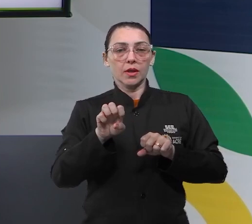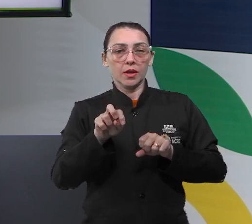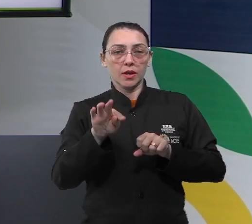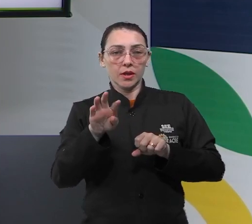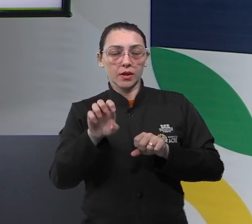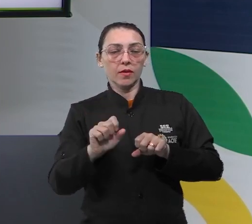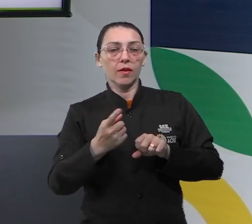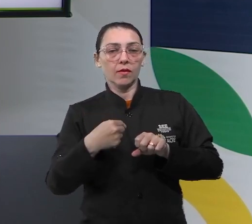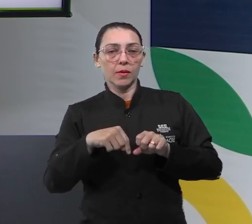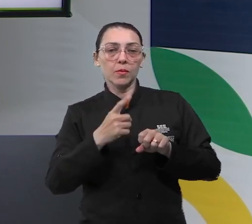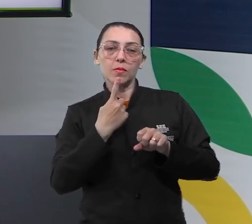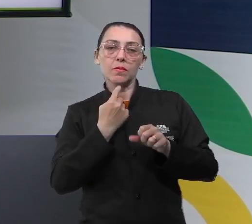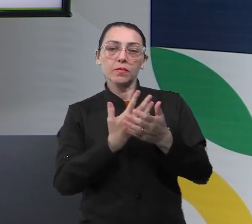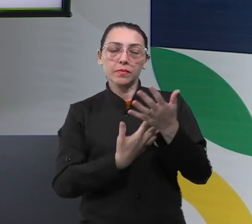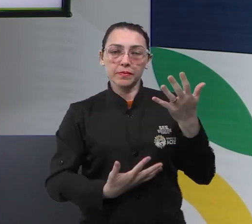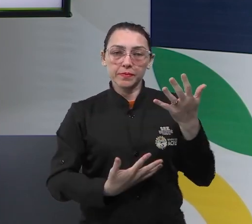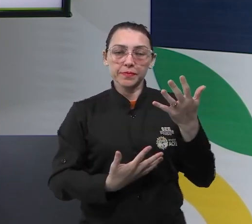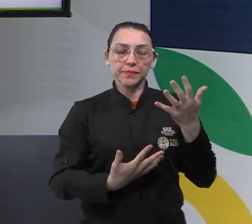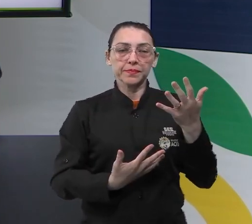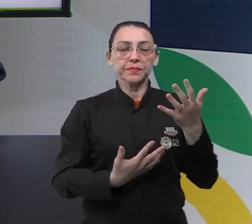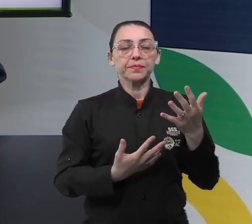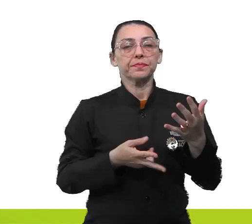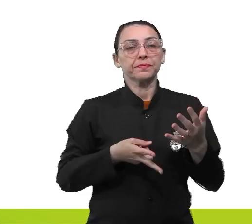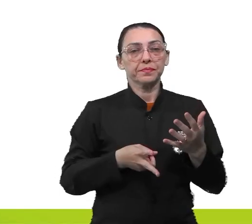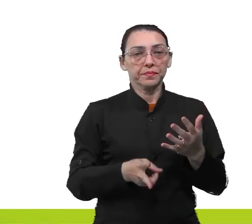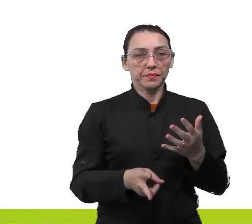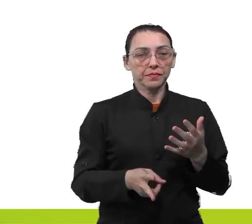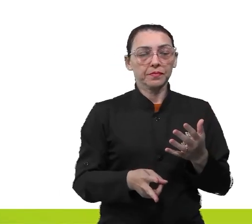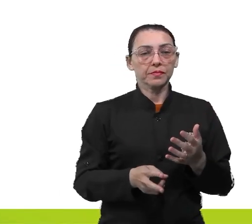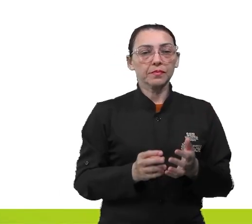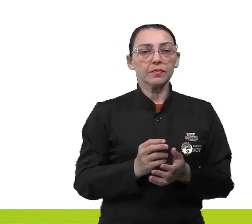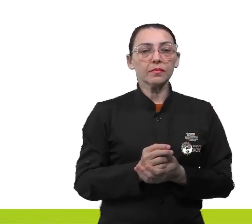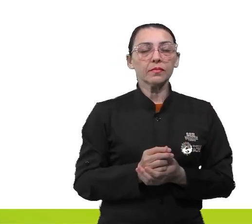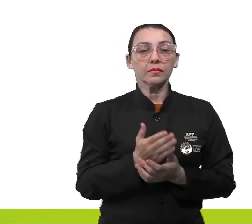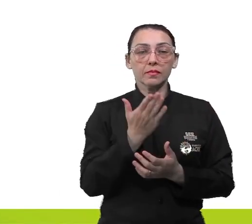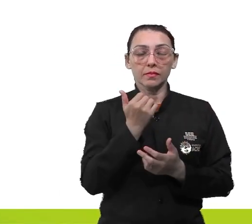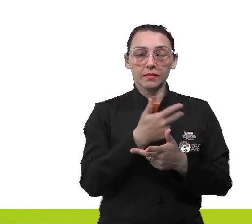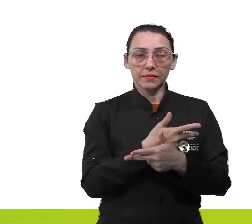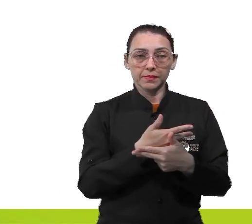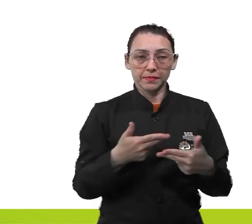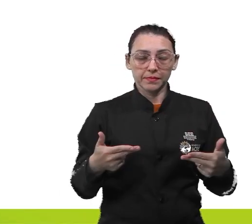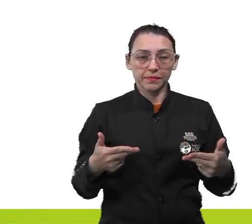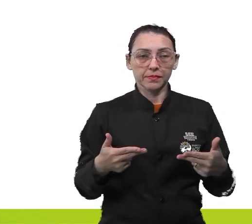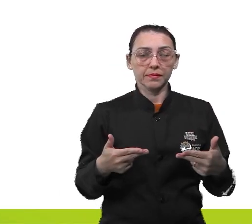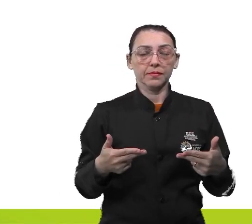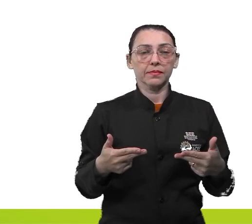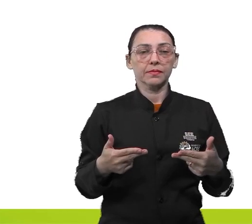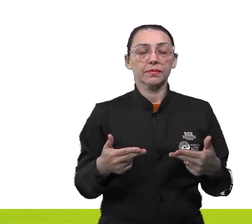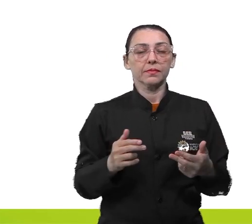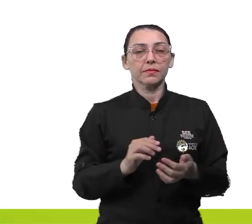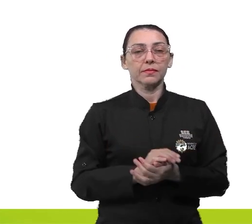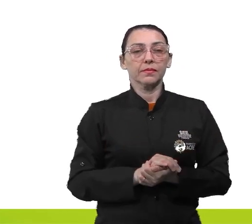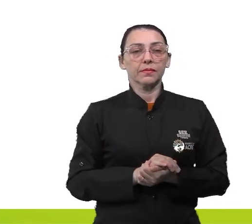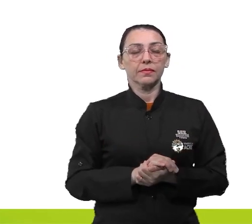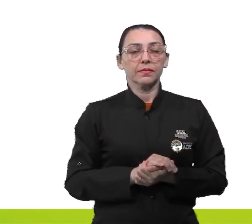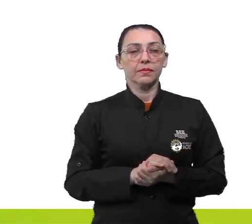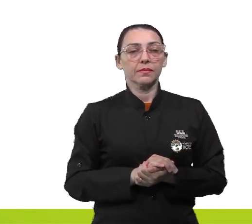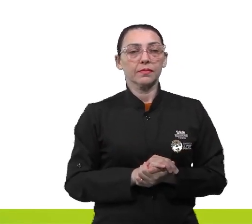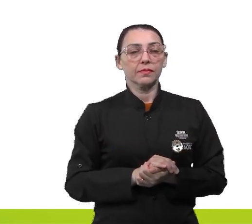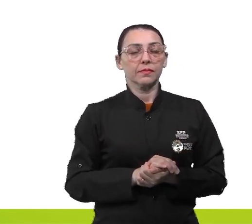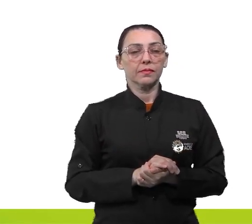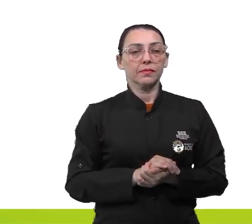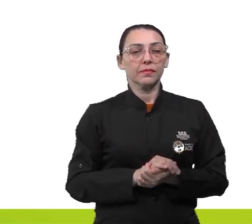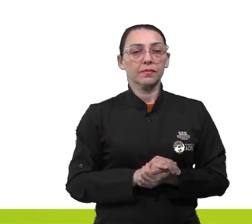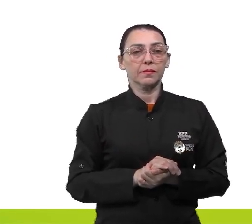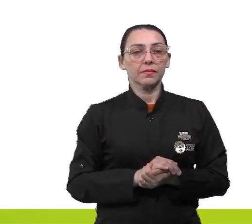tá? É aqui que acontece. Seguindo ali, aquele alimento que o corpo está absorvendo, né? Ele segue para